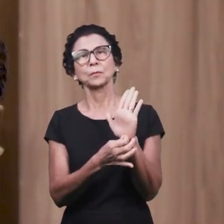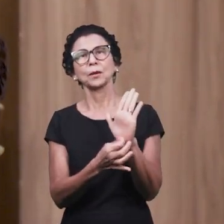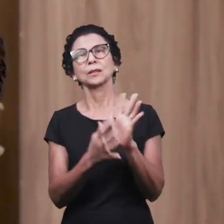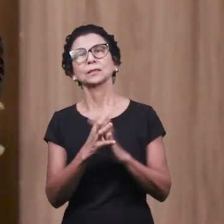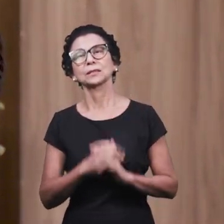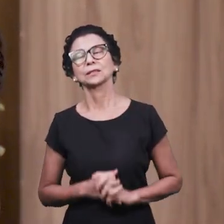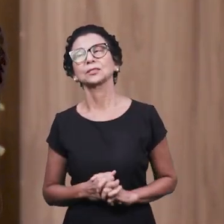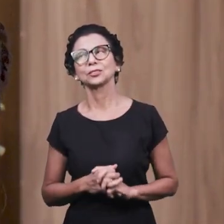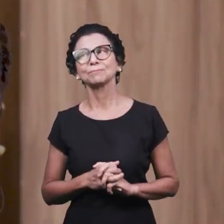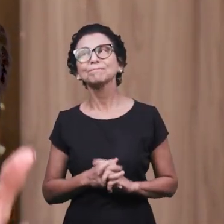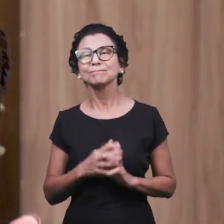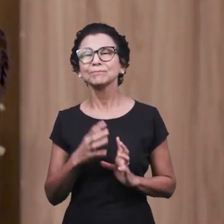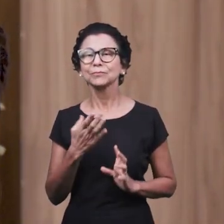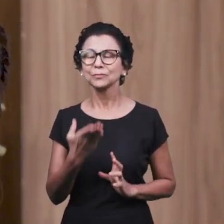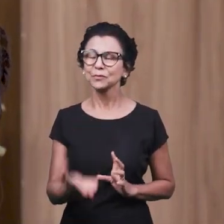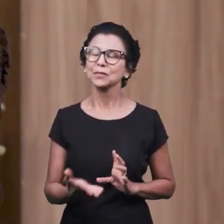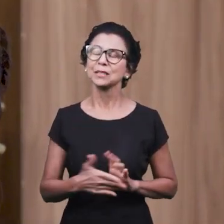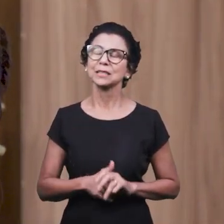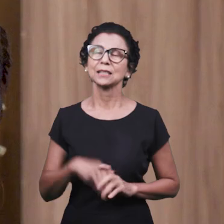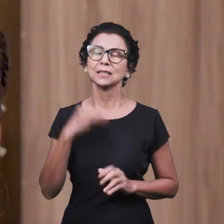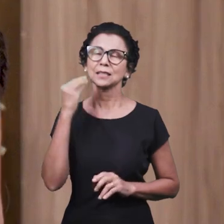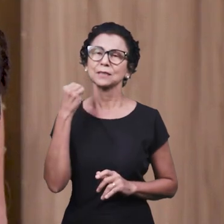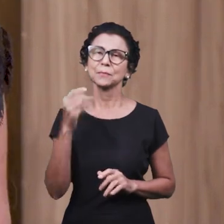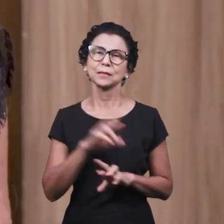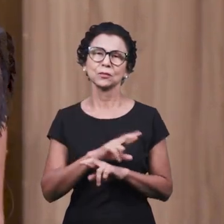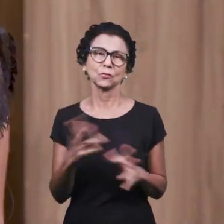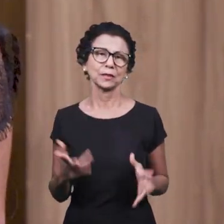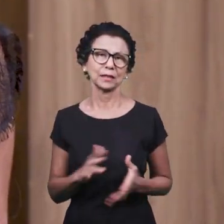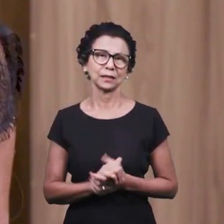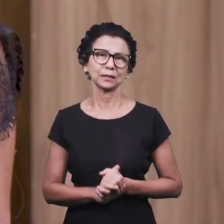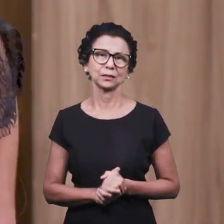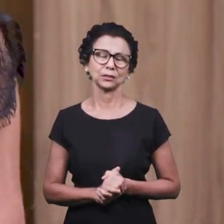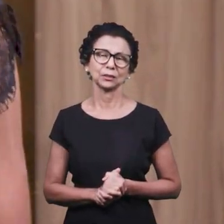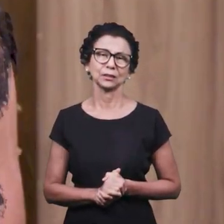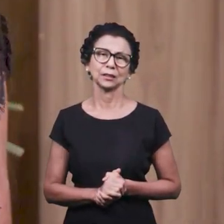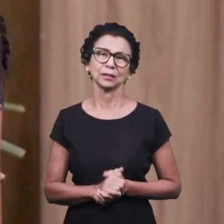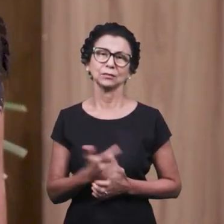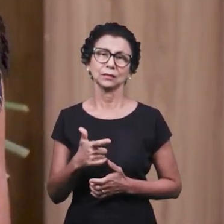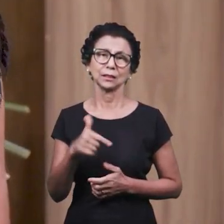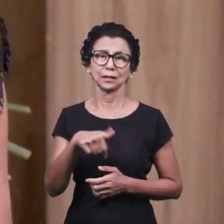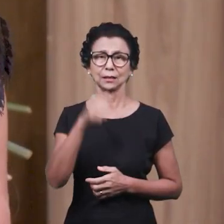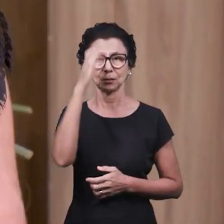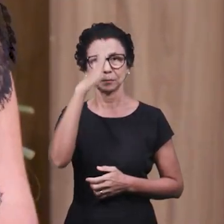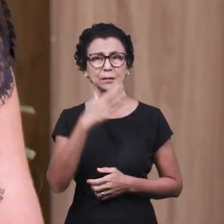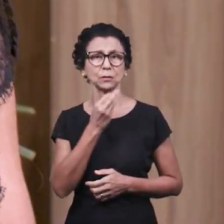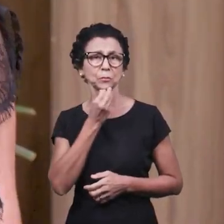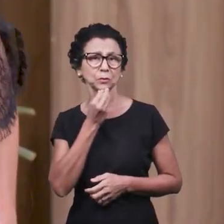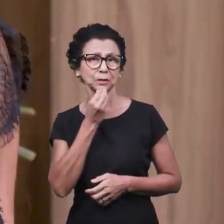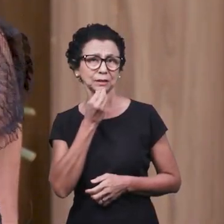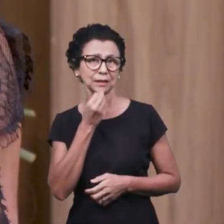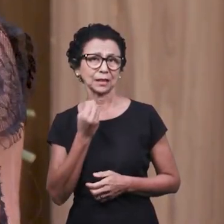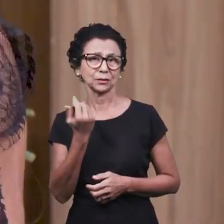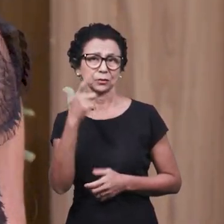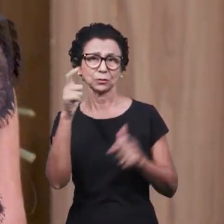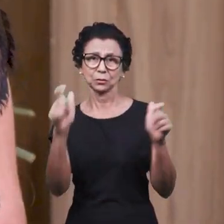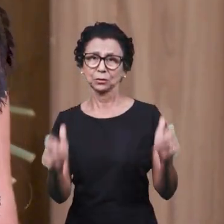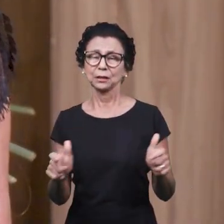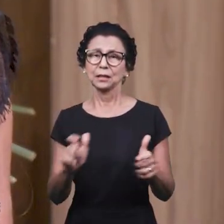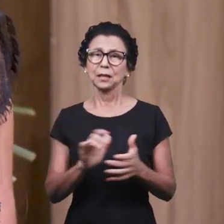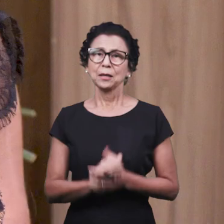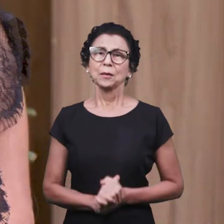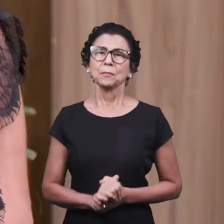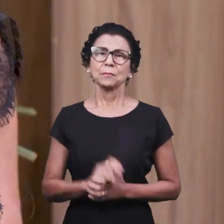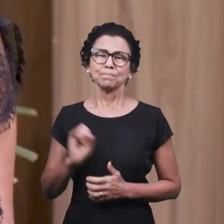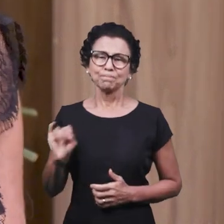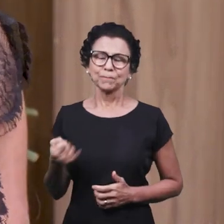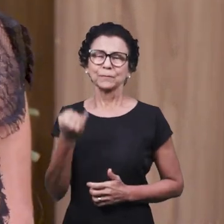viver isso, de coisas que você talvez não teria a oportunidade aqui ou em outro lugar, mas que naquele momento da sua vida você agarra aquela oportunidade e